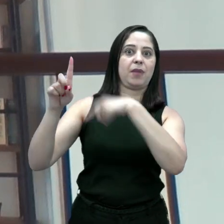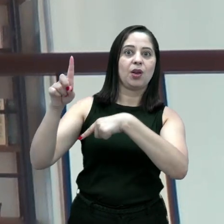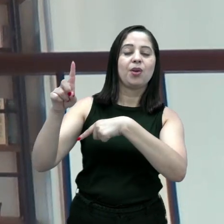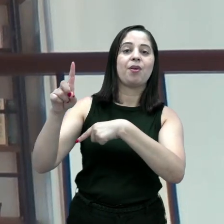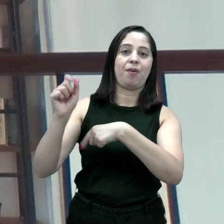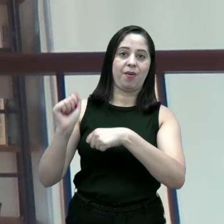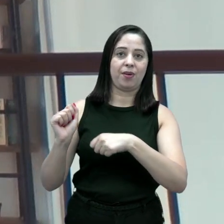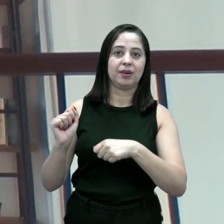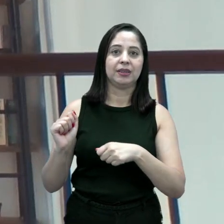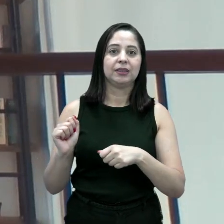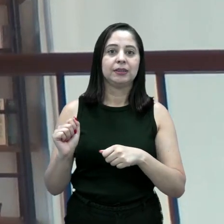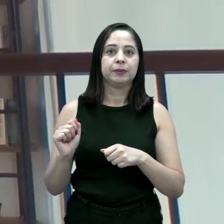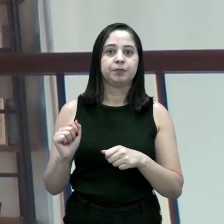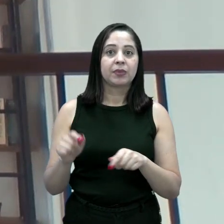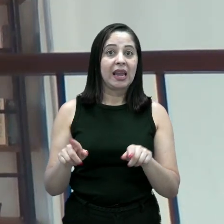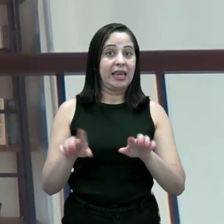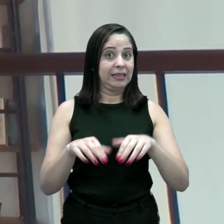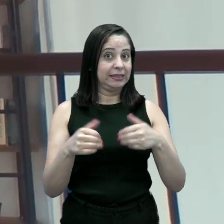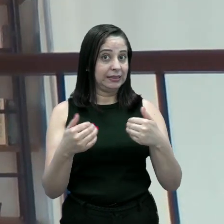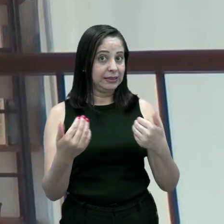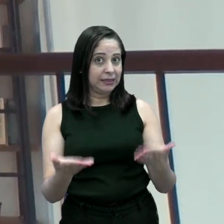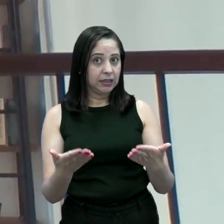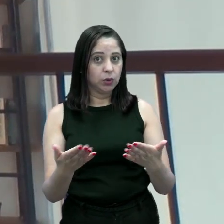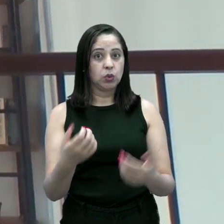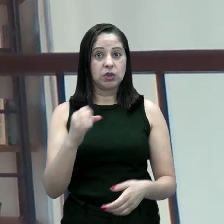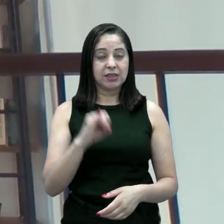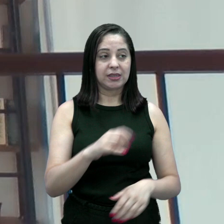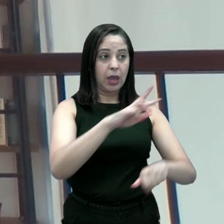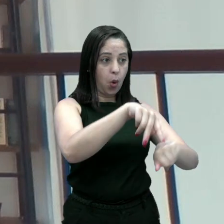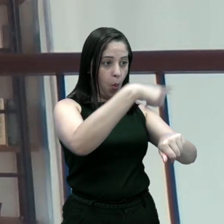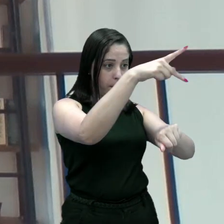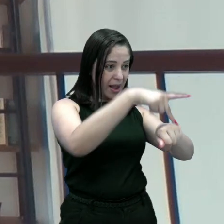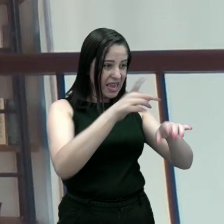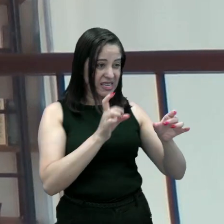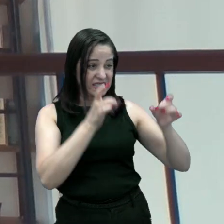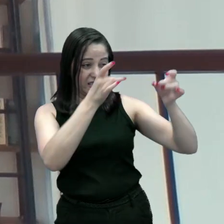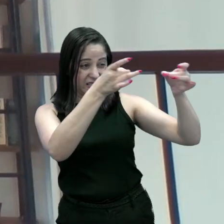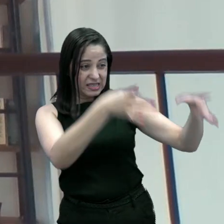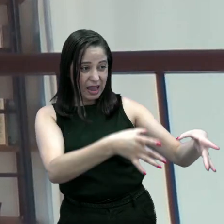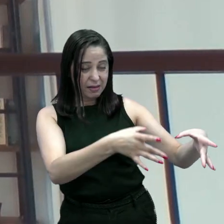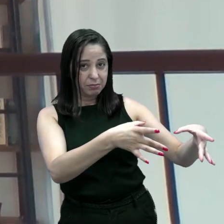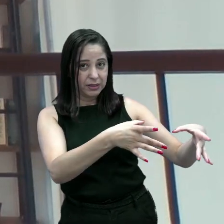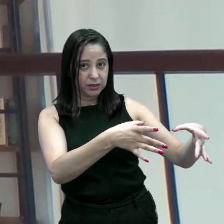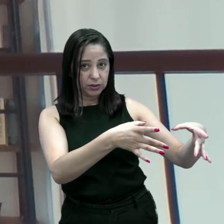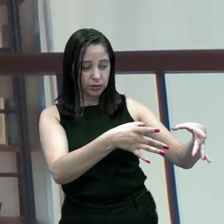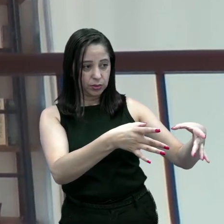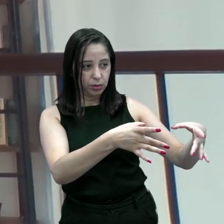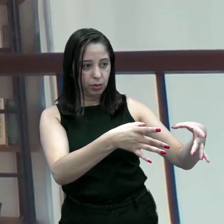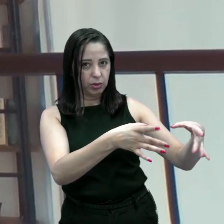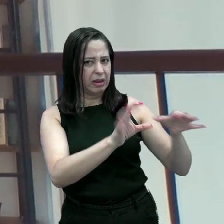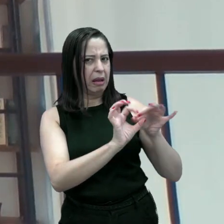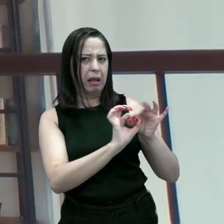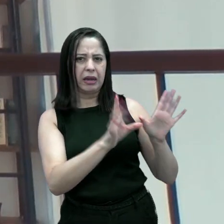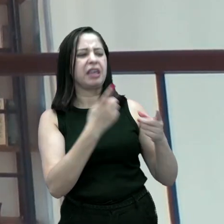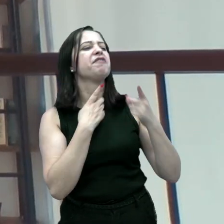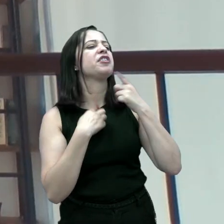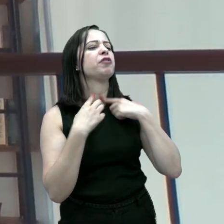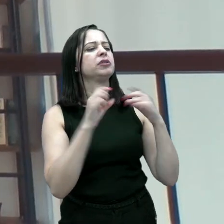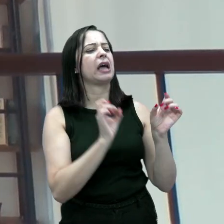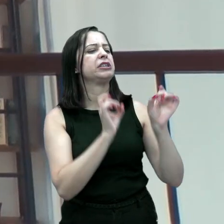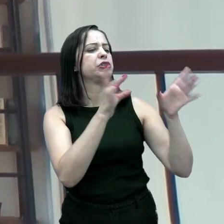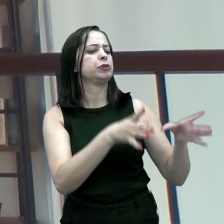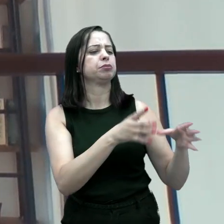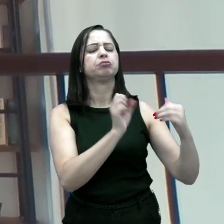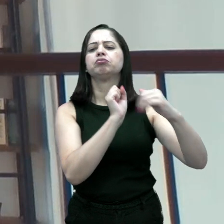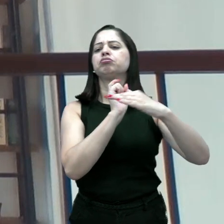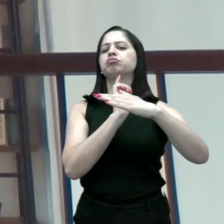melhor. Dentro desse contexto, quando você sai do seu país sem ser obrigado a deixá-lo, a gente está falando de uma imigração, que